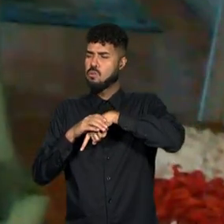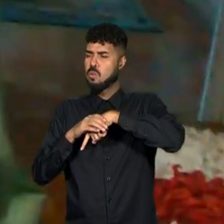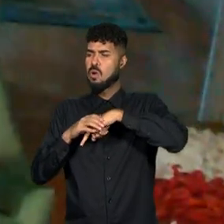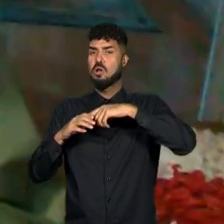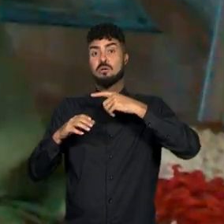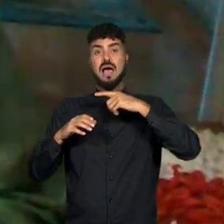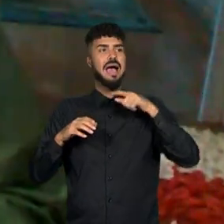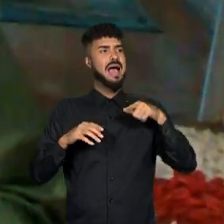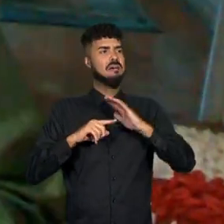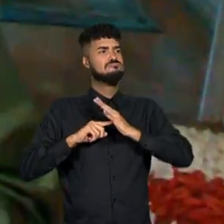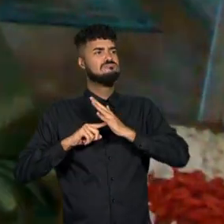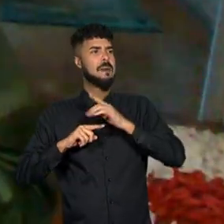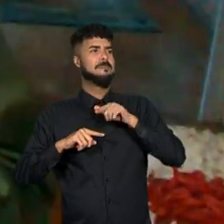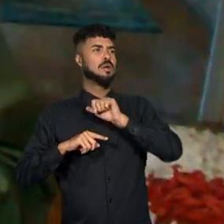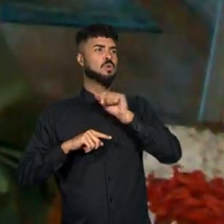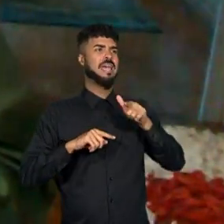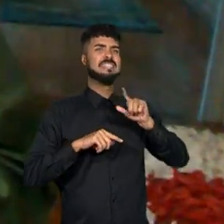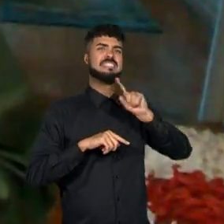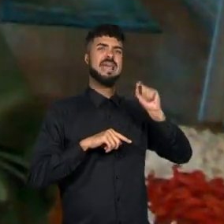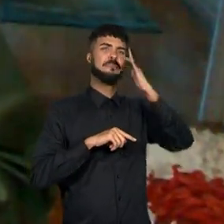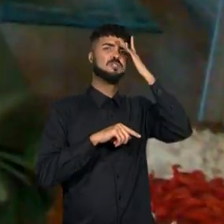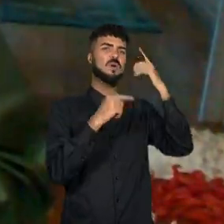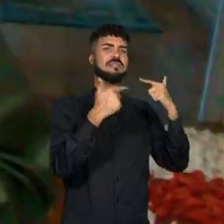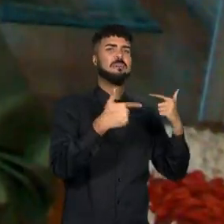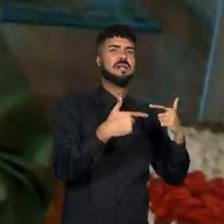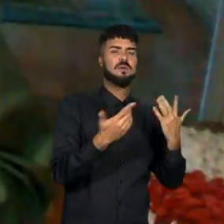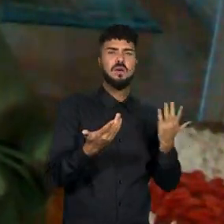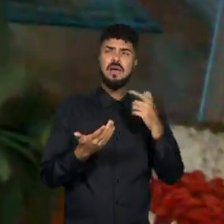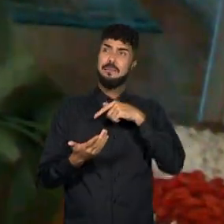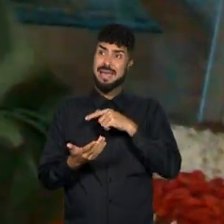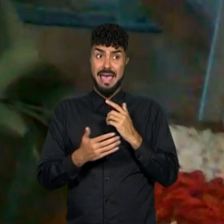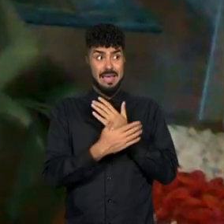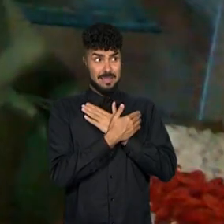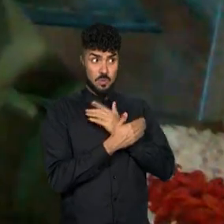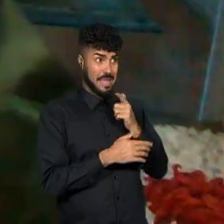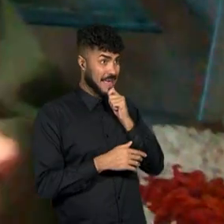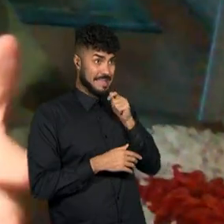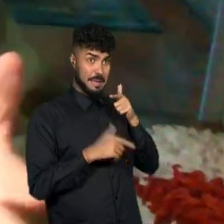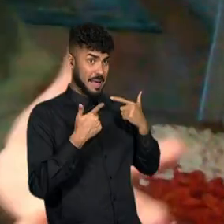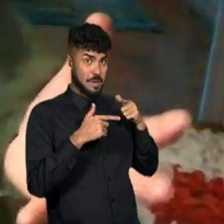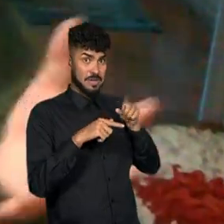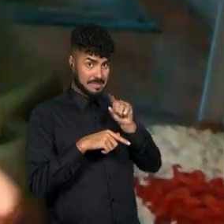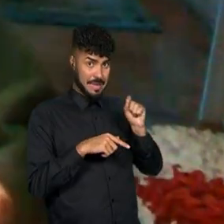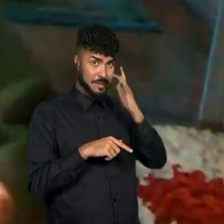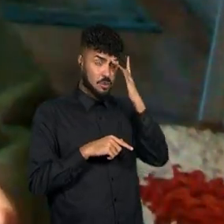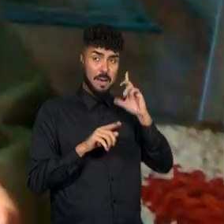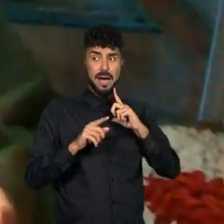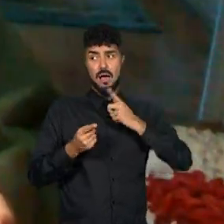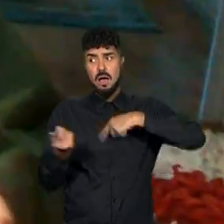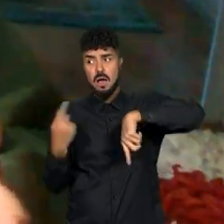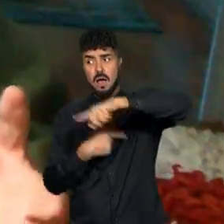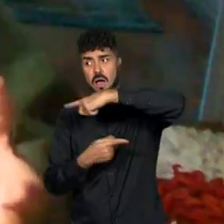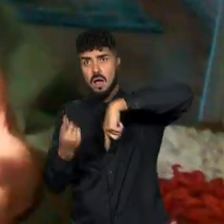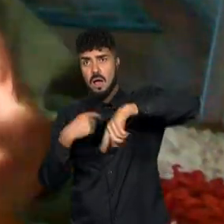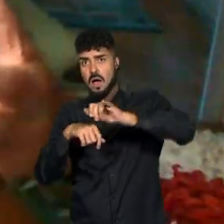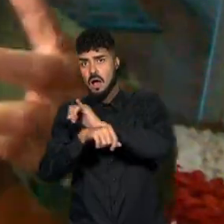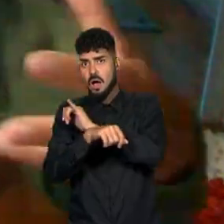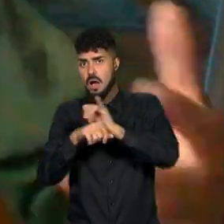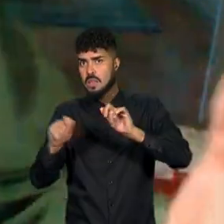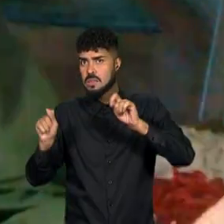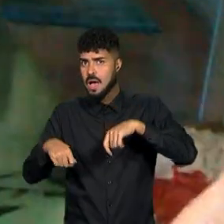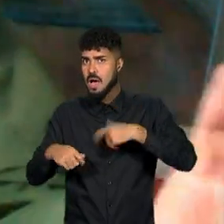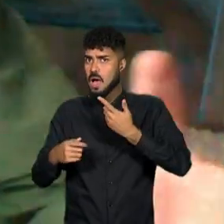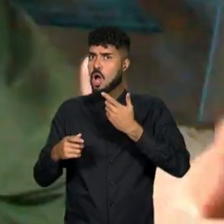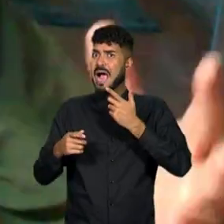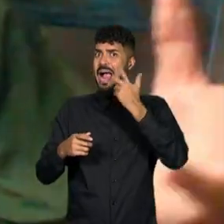ela tem engrenagem para fazer esse trabalho, né, que exige esforço físico com o mecanismo inventado. Mas os